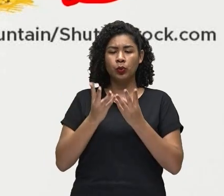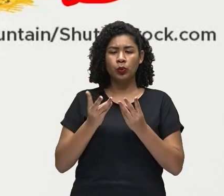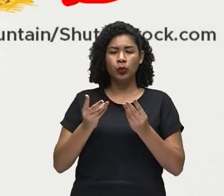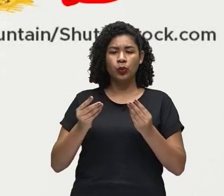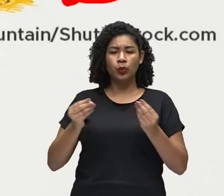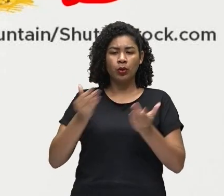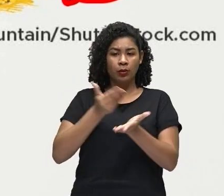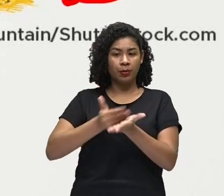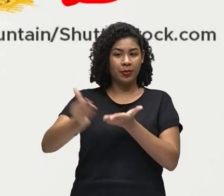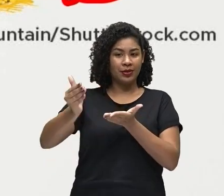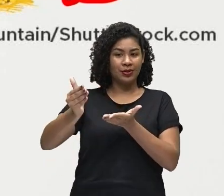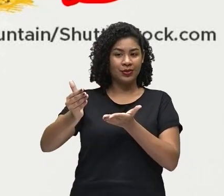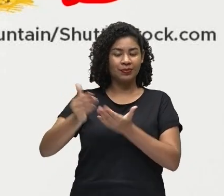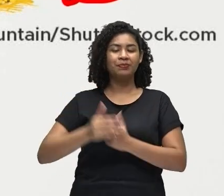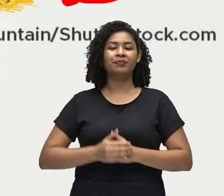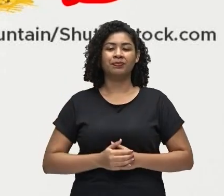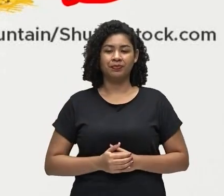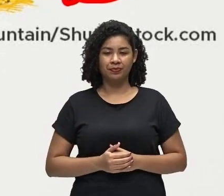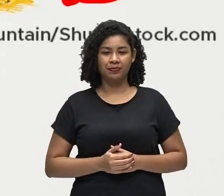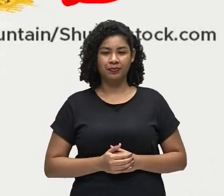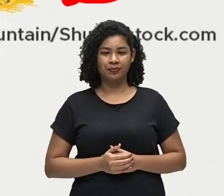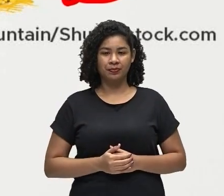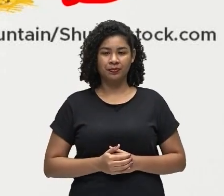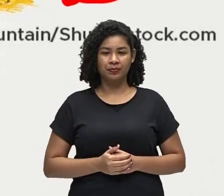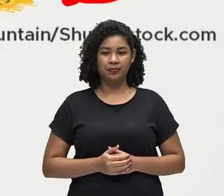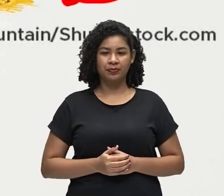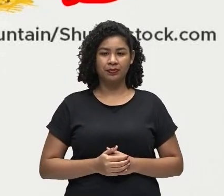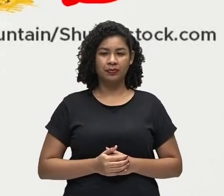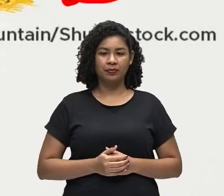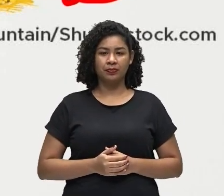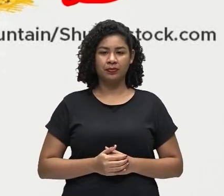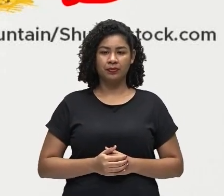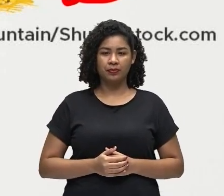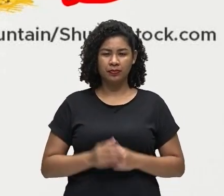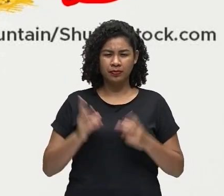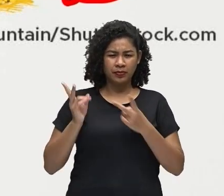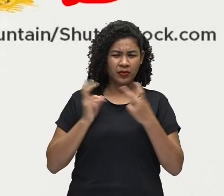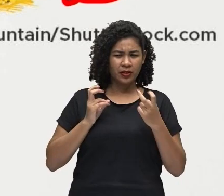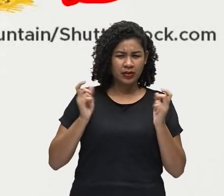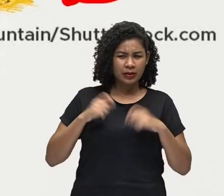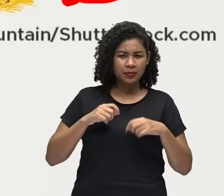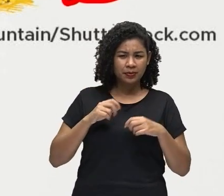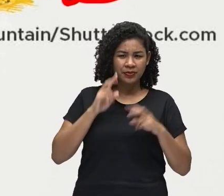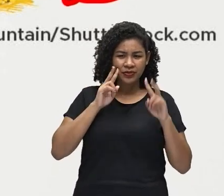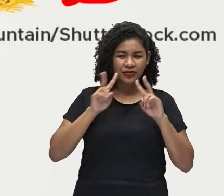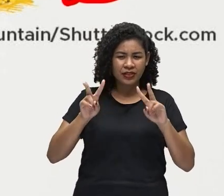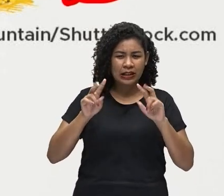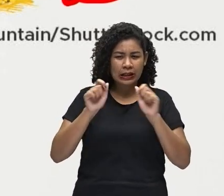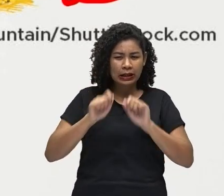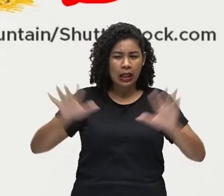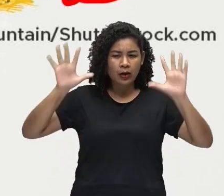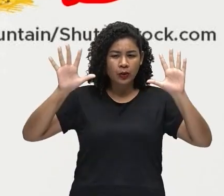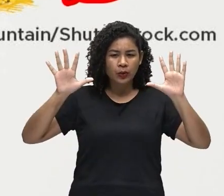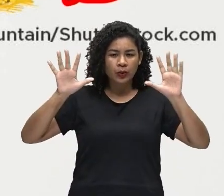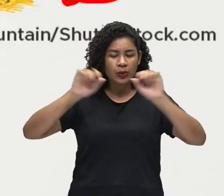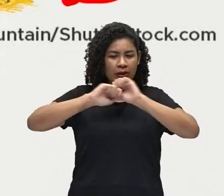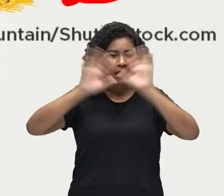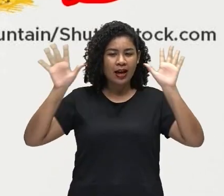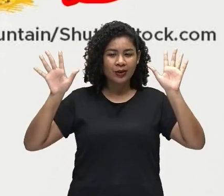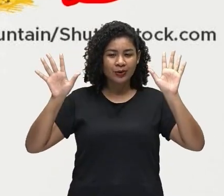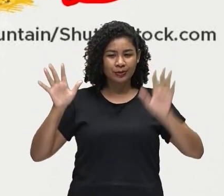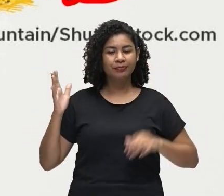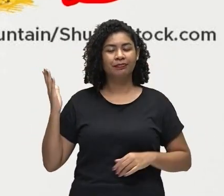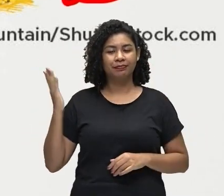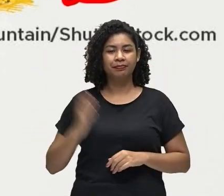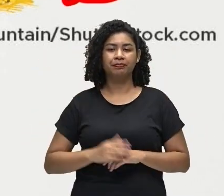natureza aí, ó. E aí, olha só. Dá para ver, dá para visualizar. Então a gente está vendo aí um animal que morreu, né? E aí o que